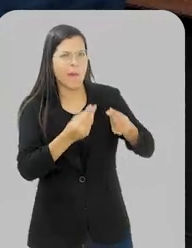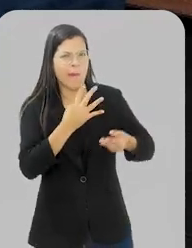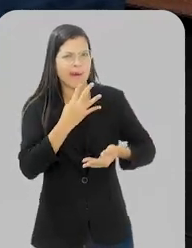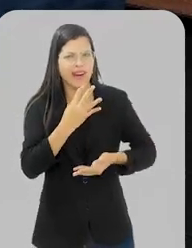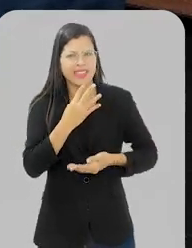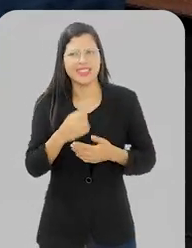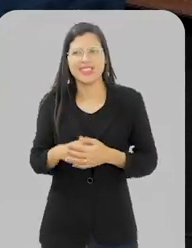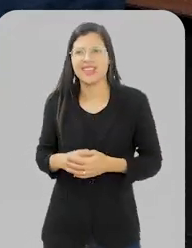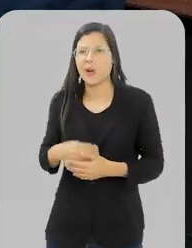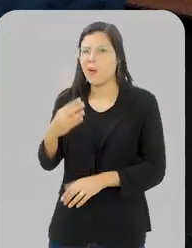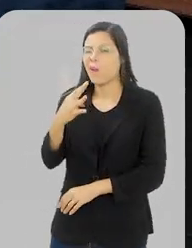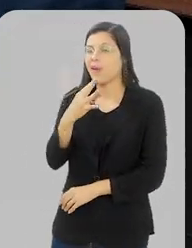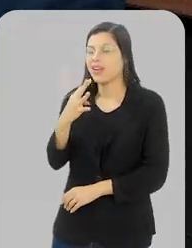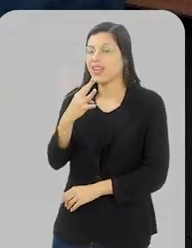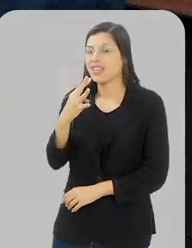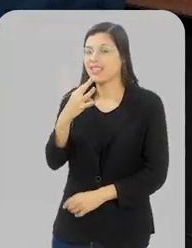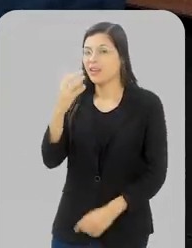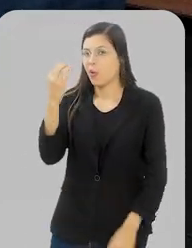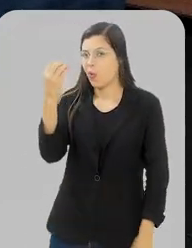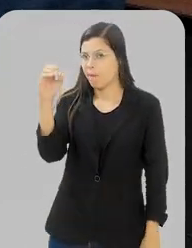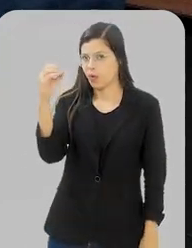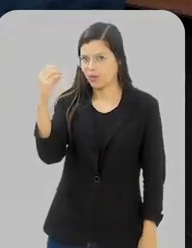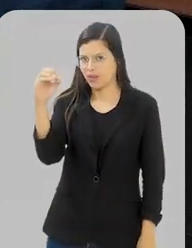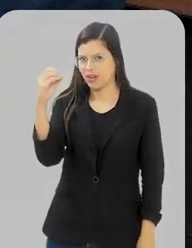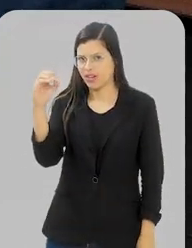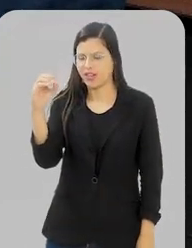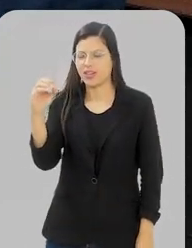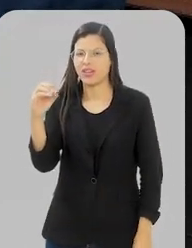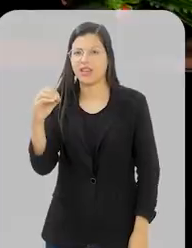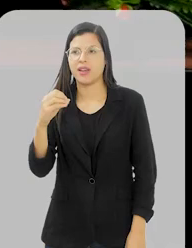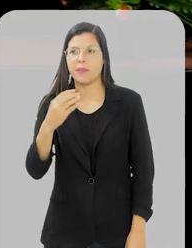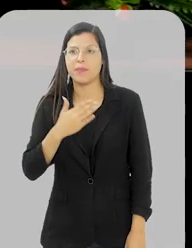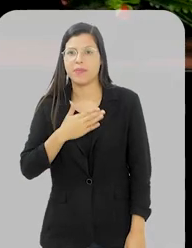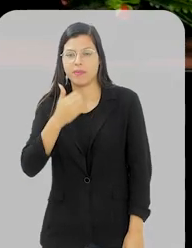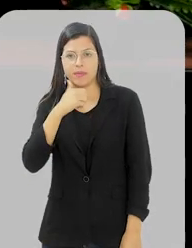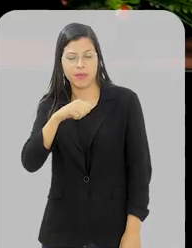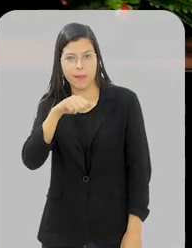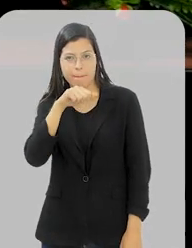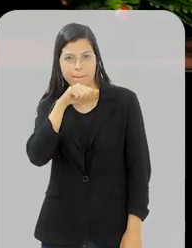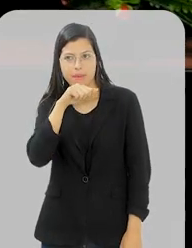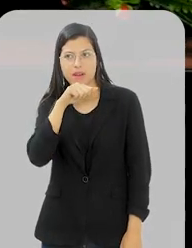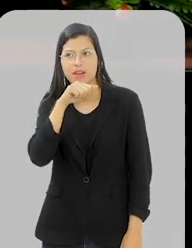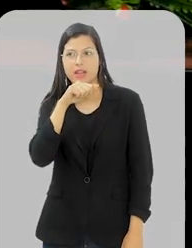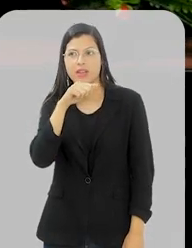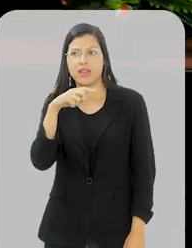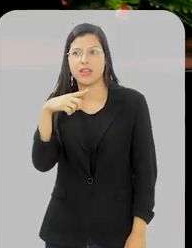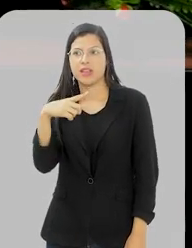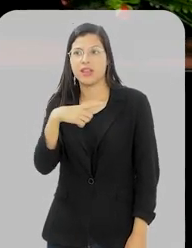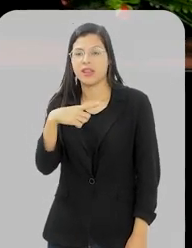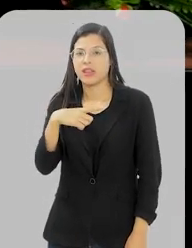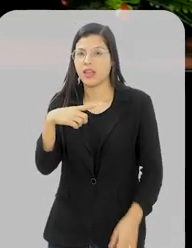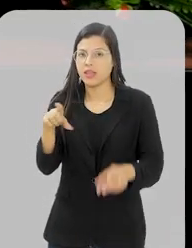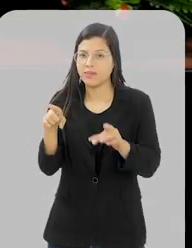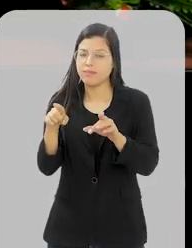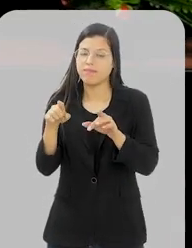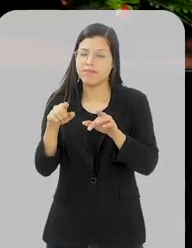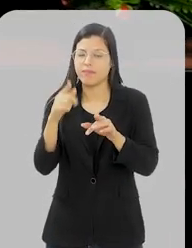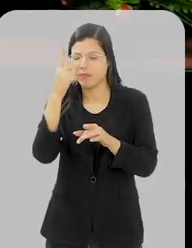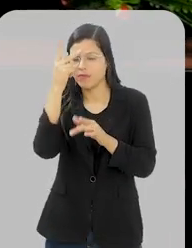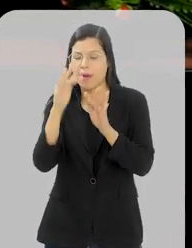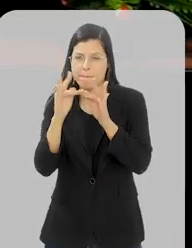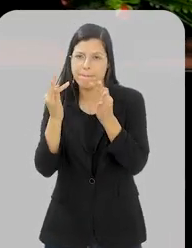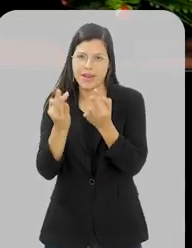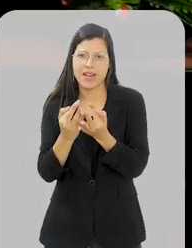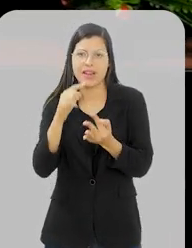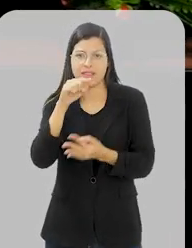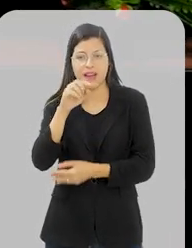ones ées se conheceram Provavelmente em Porto Alegre minha mãe tem por não só por parte da família do meu pai mas família da minha mãe também tem